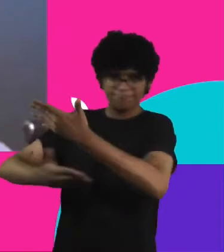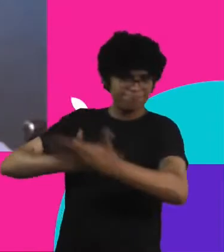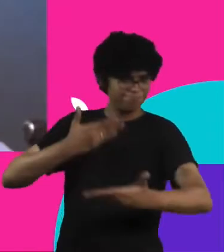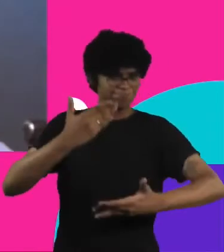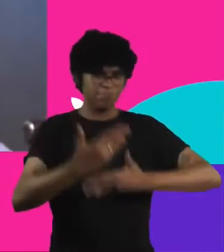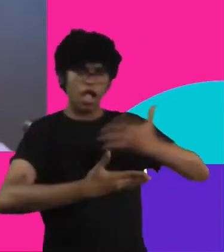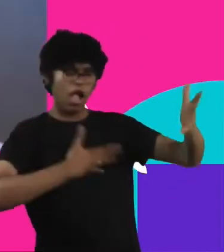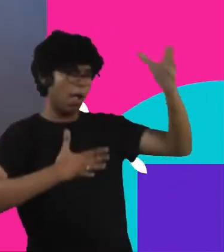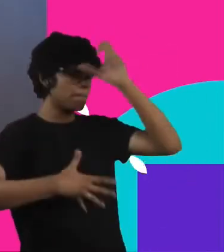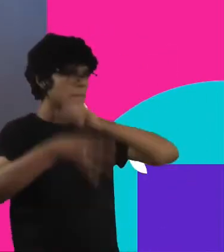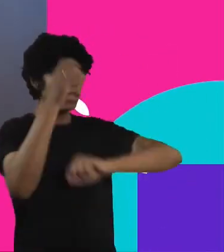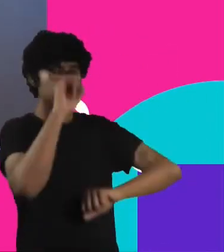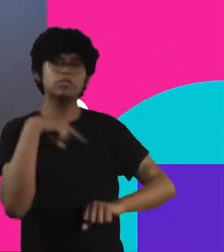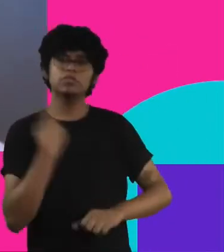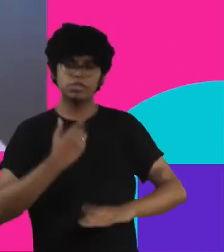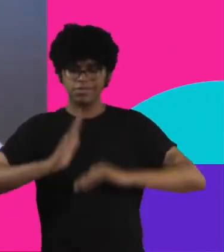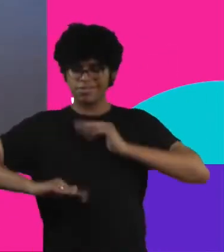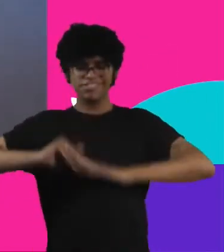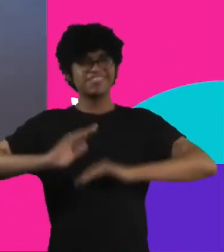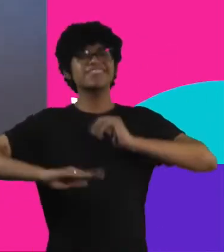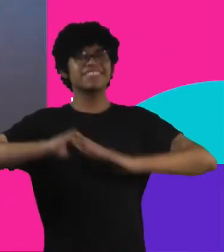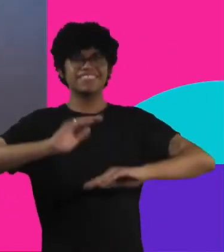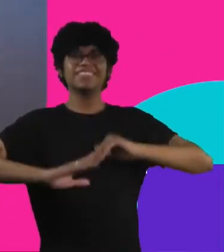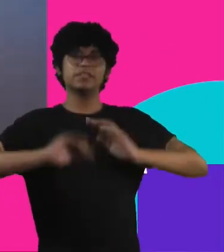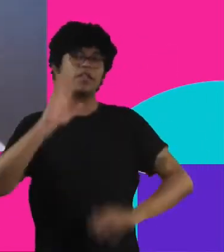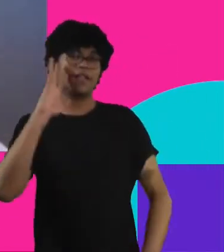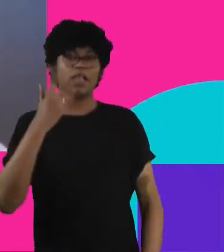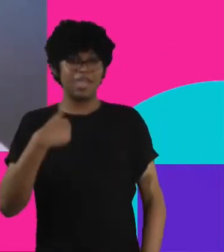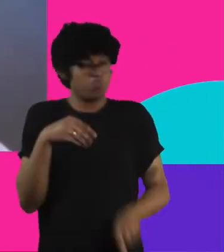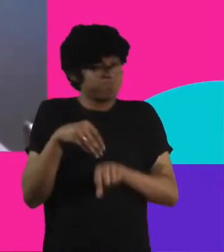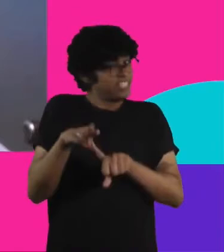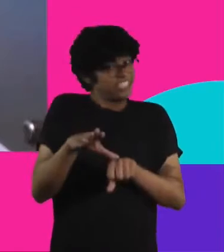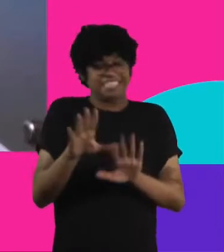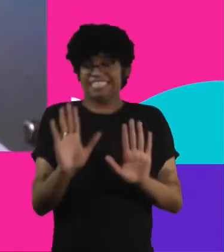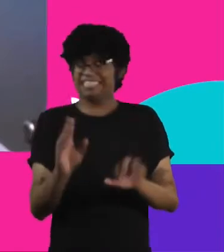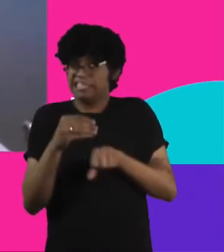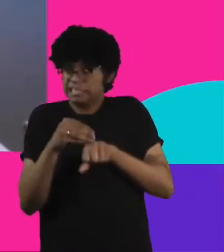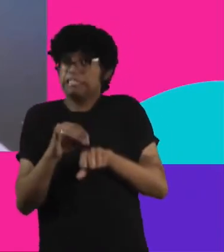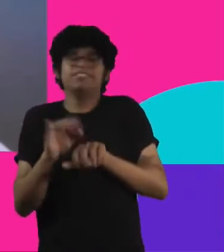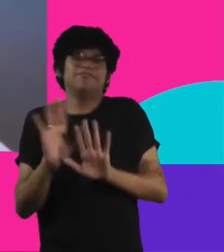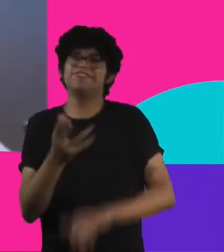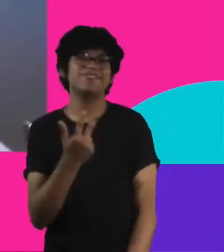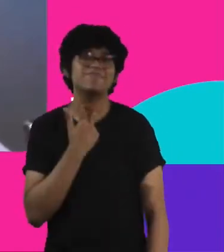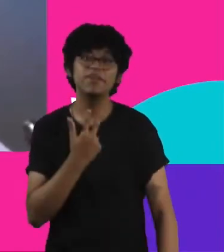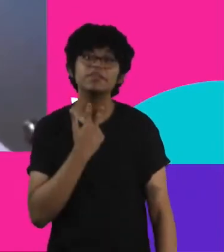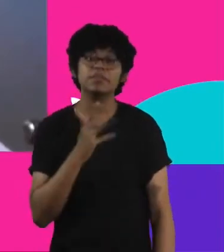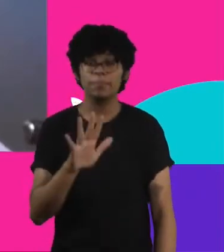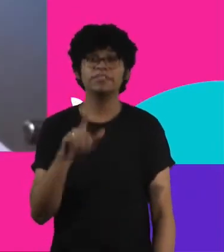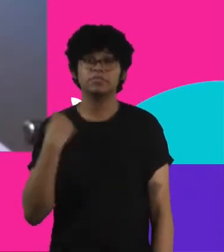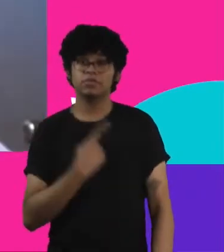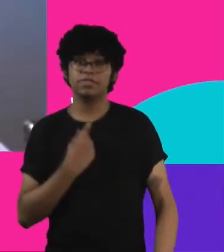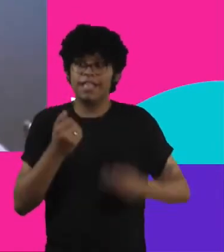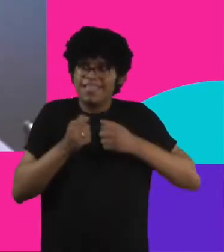gente também constrói soluções para essa natureza. Eu não posso dar spoiler para vocês, porque daqui a pouco a gente vai fazer um lançamento em parceria